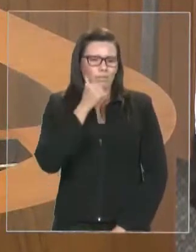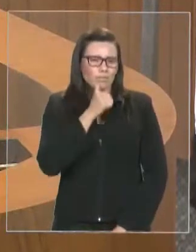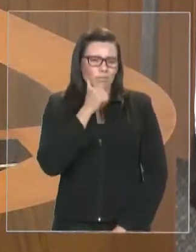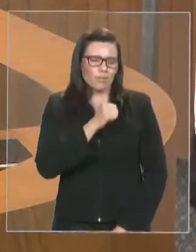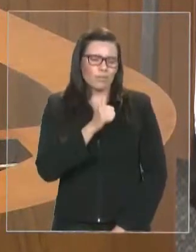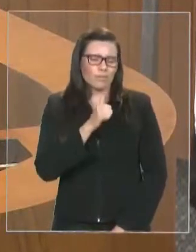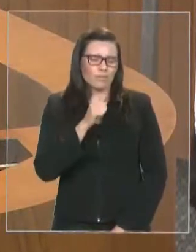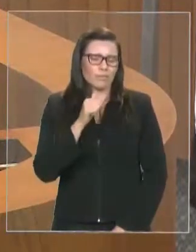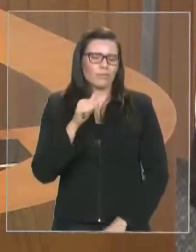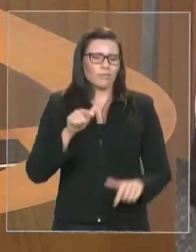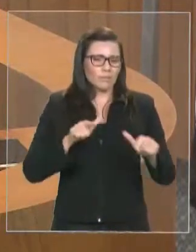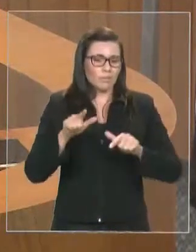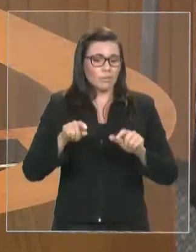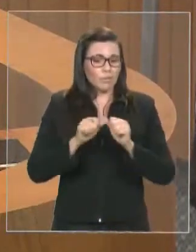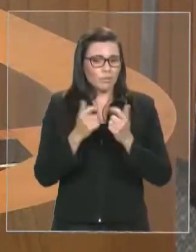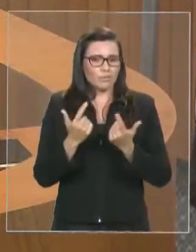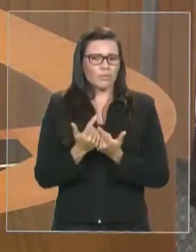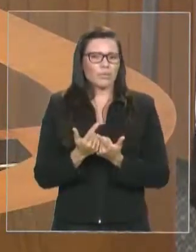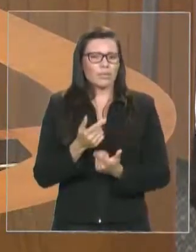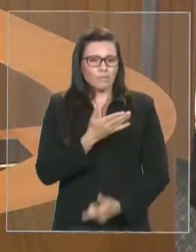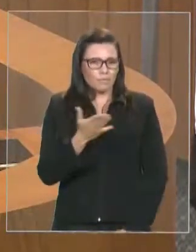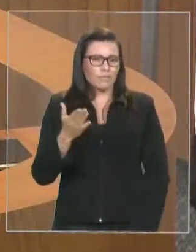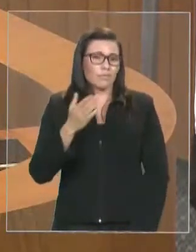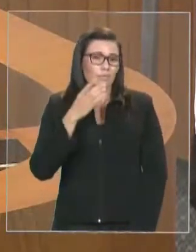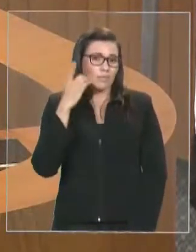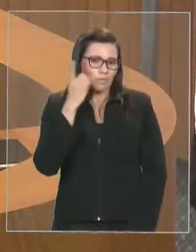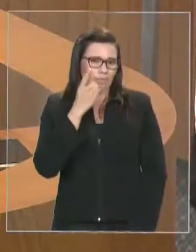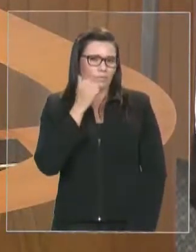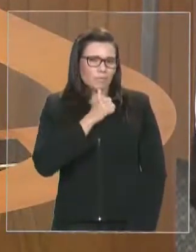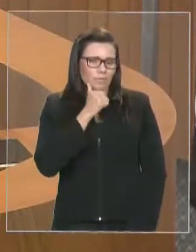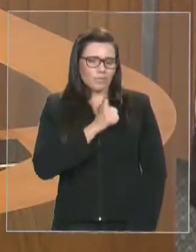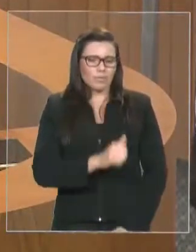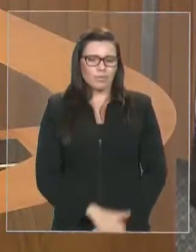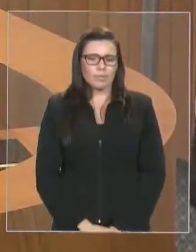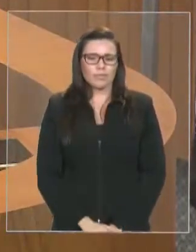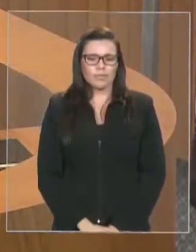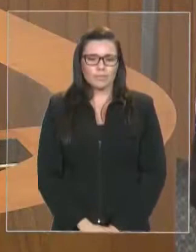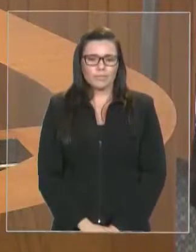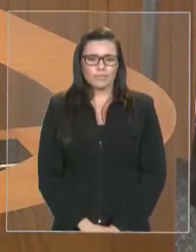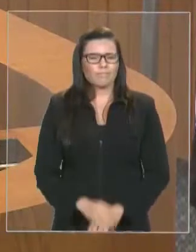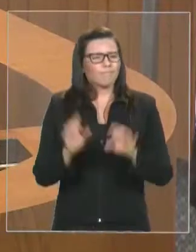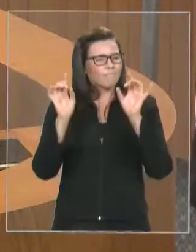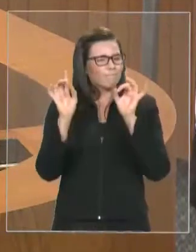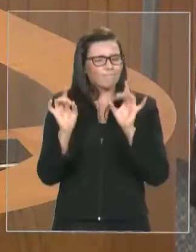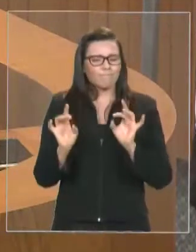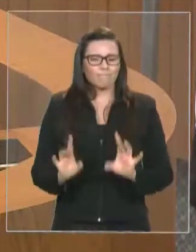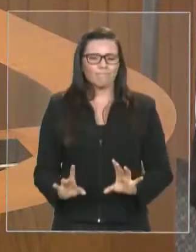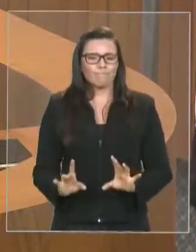deputadas. Uma saudação especial às mulheres